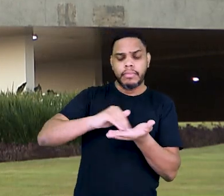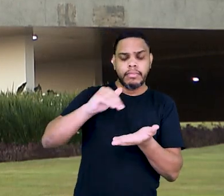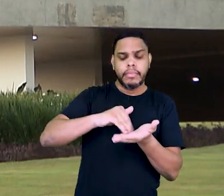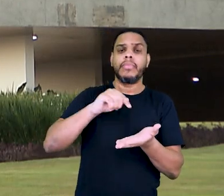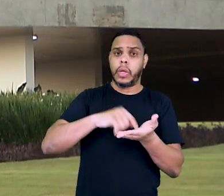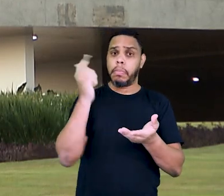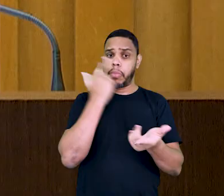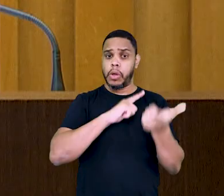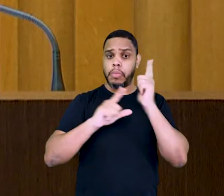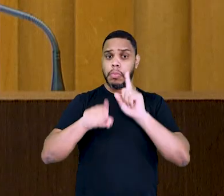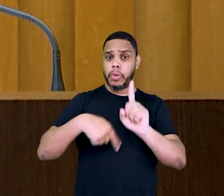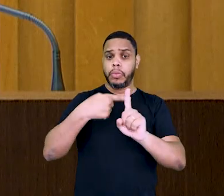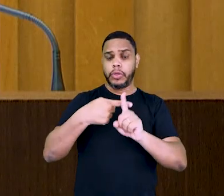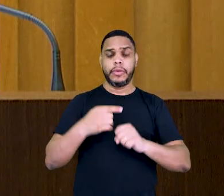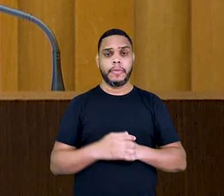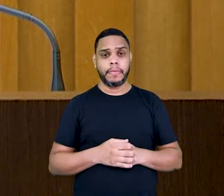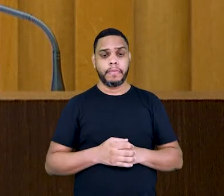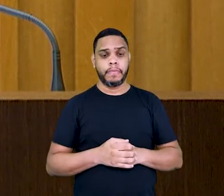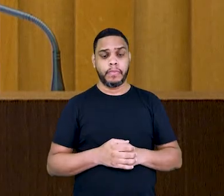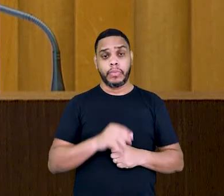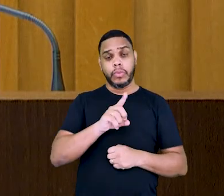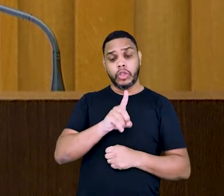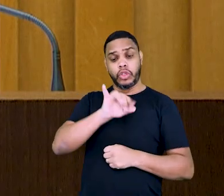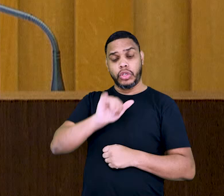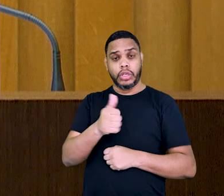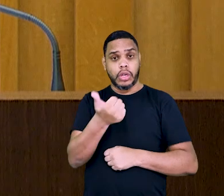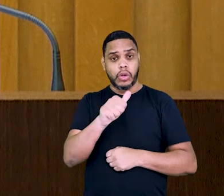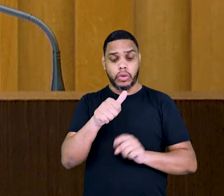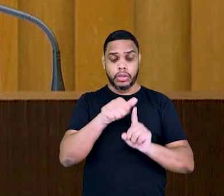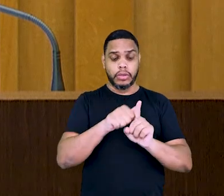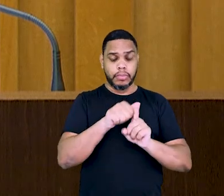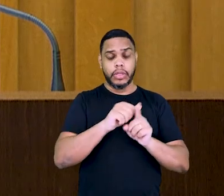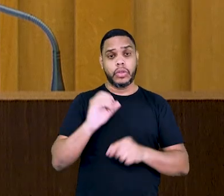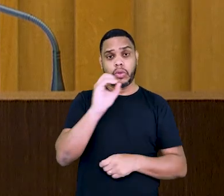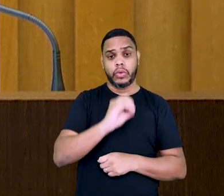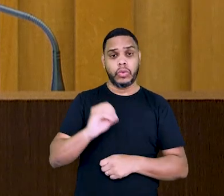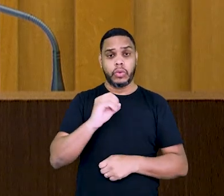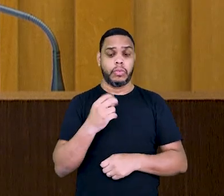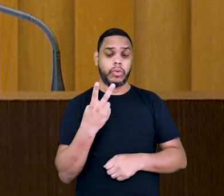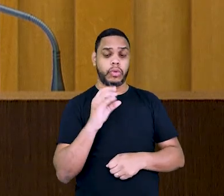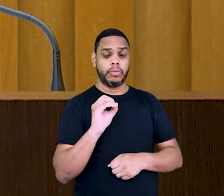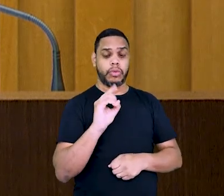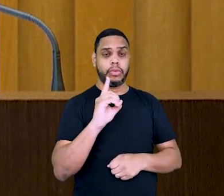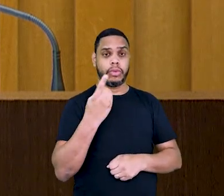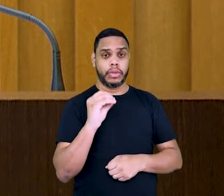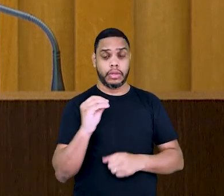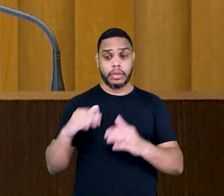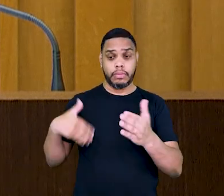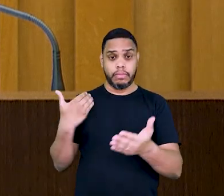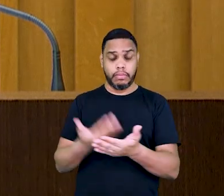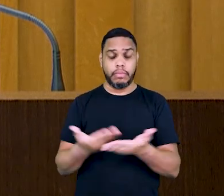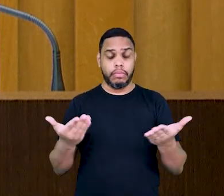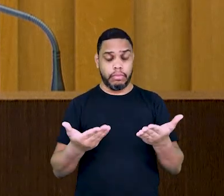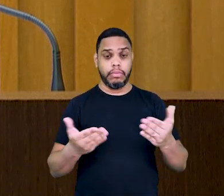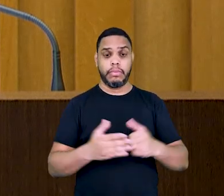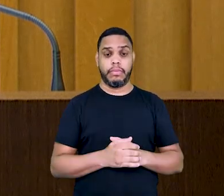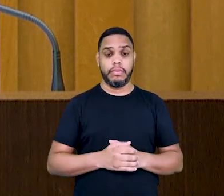bons resultados. Desde 11 de outubro de 2010 até o presente temos